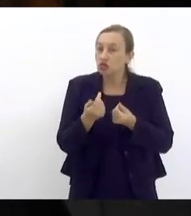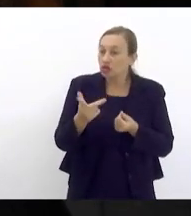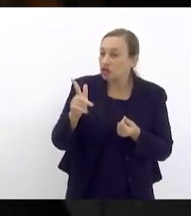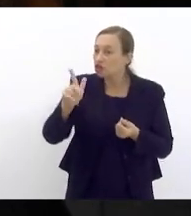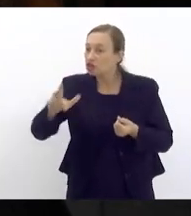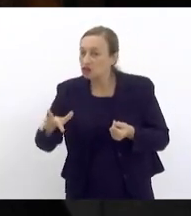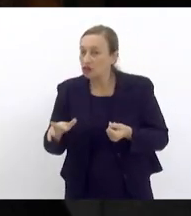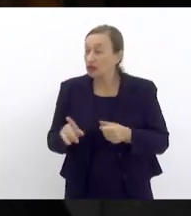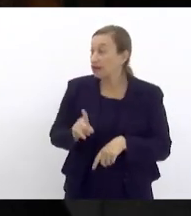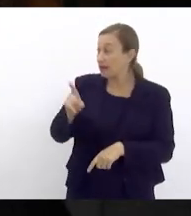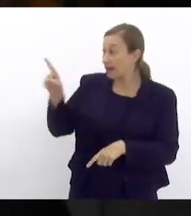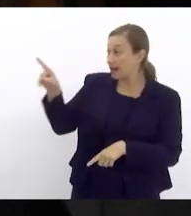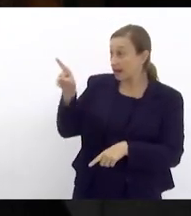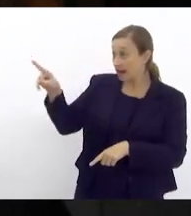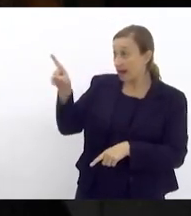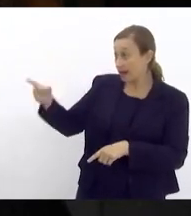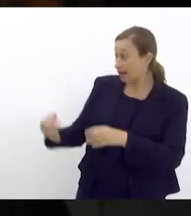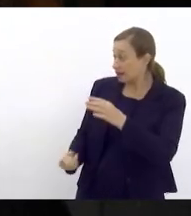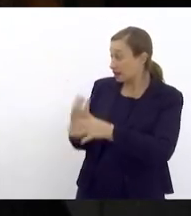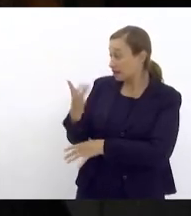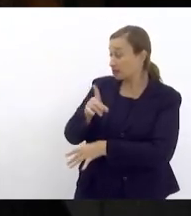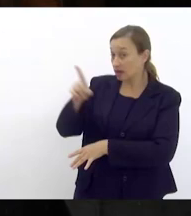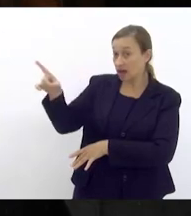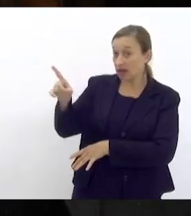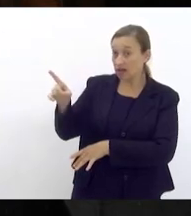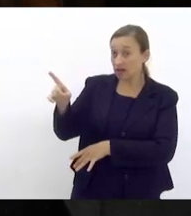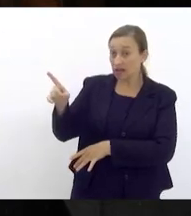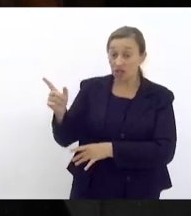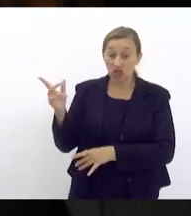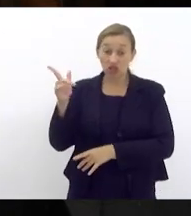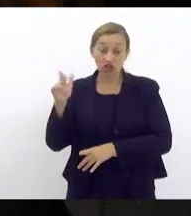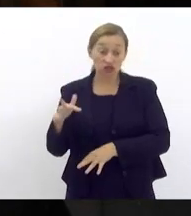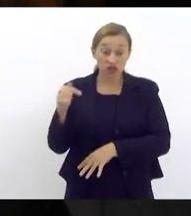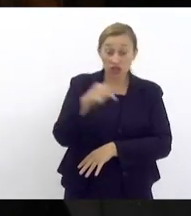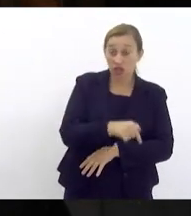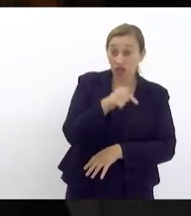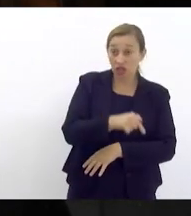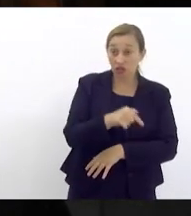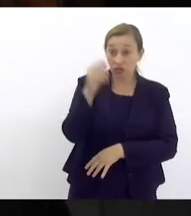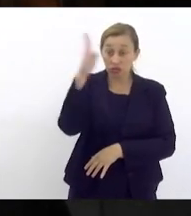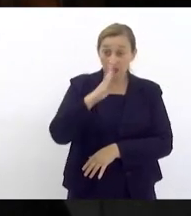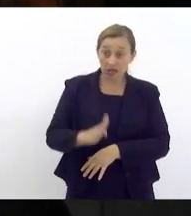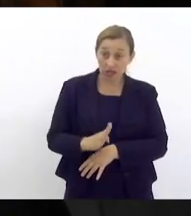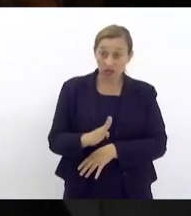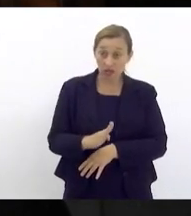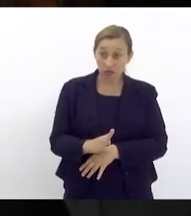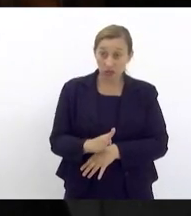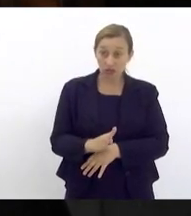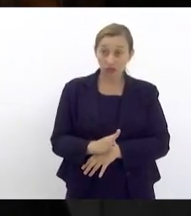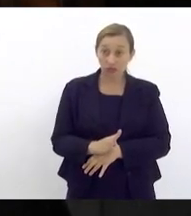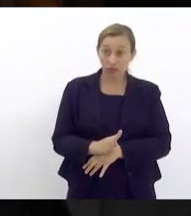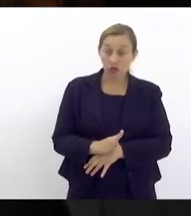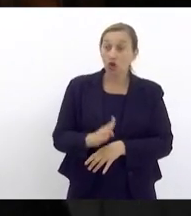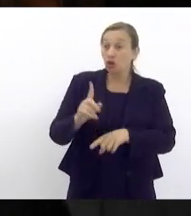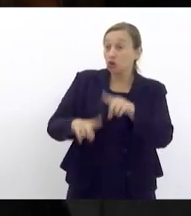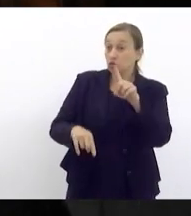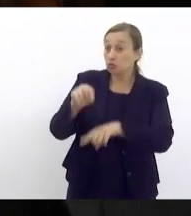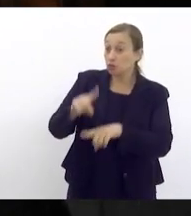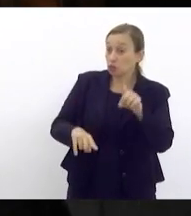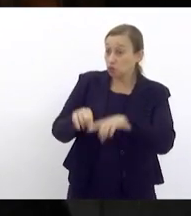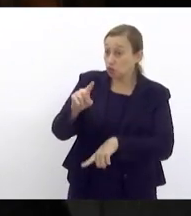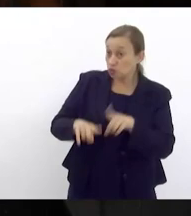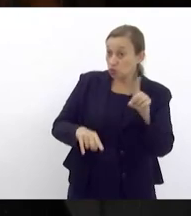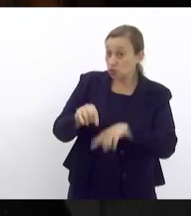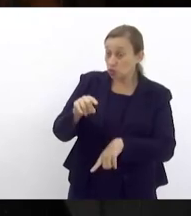há nenhuma restrição aqui no Rio de Janeiro no Brasil eles acabam desovando aqui os produtos que ele